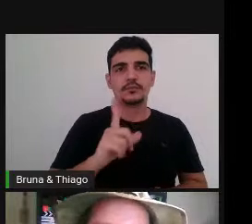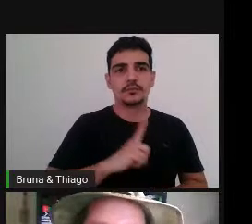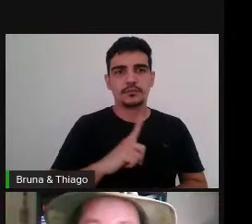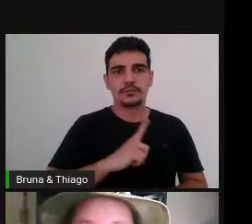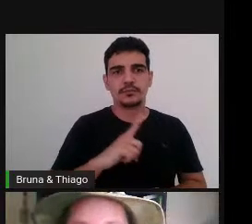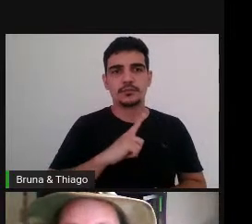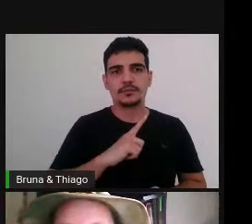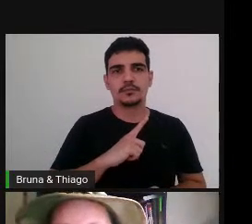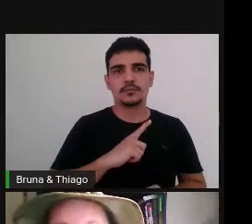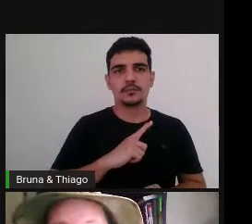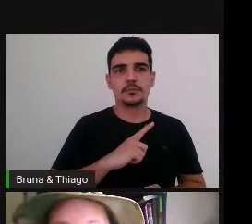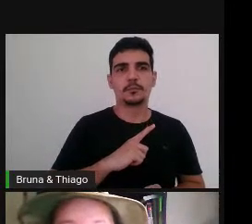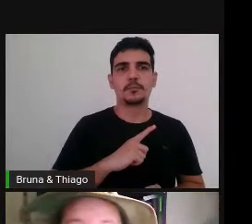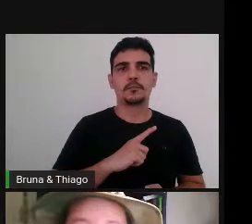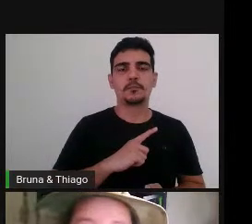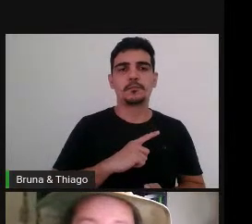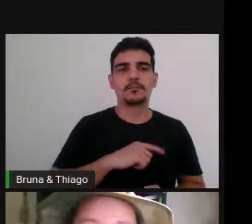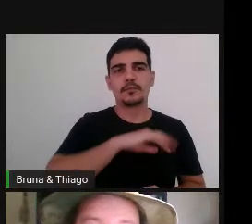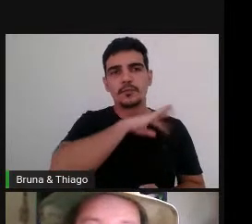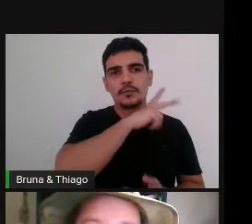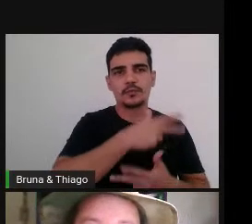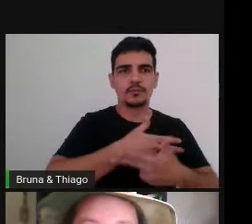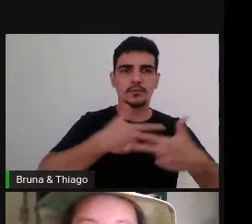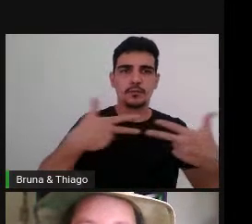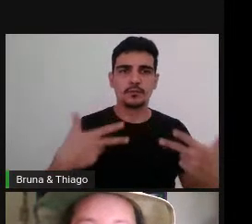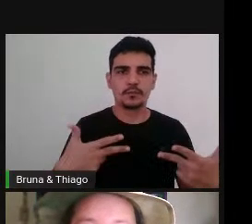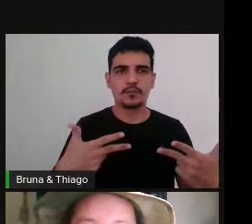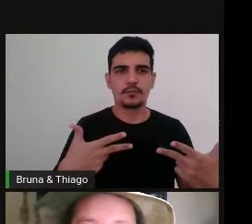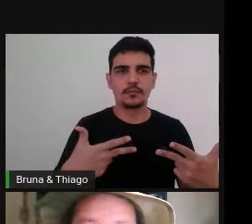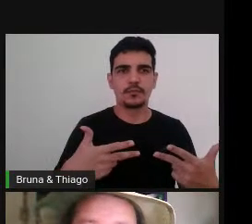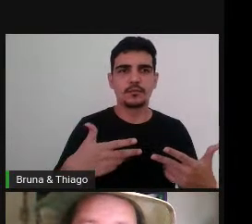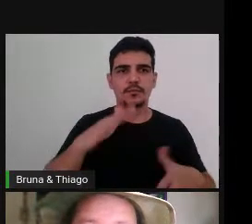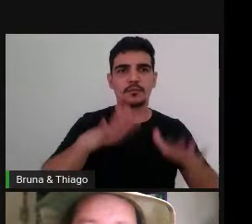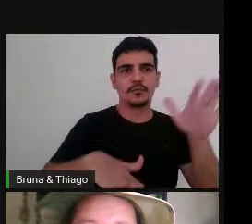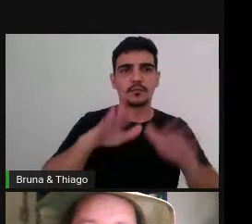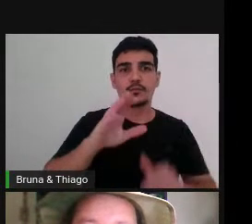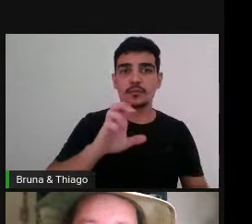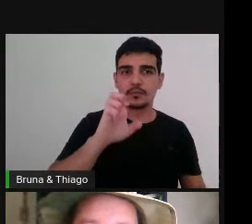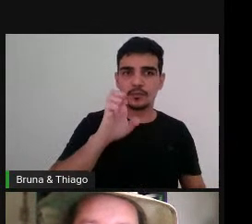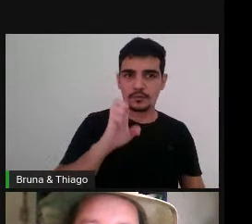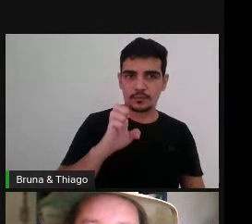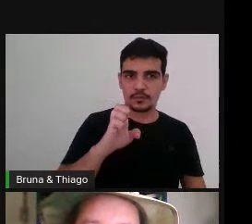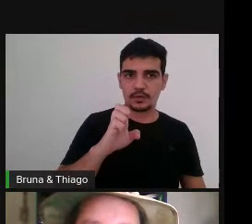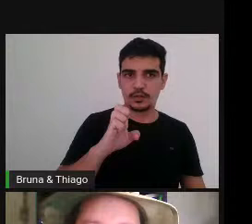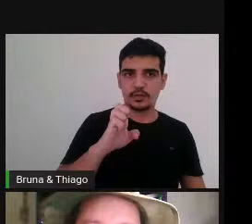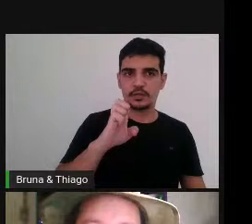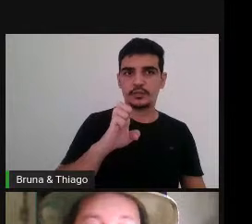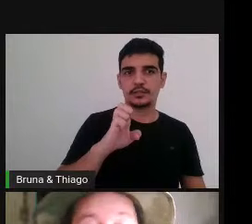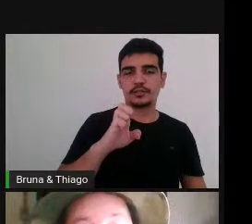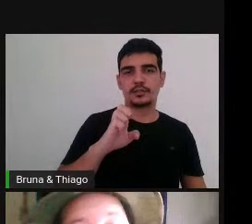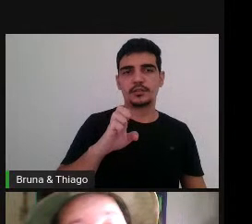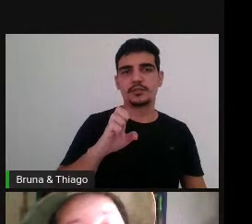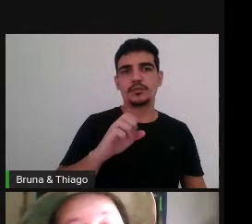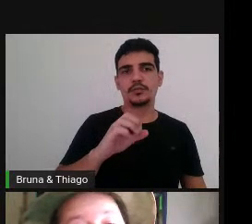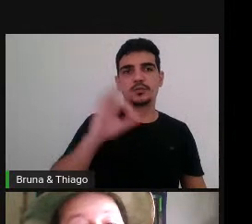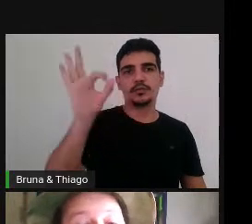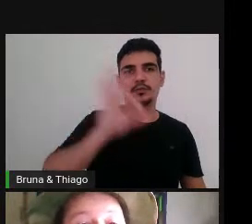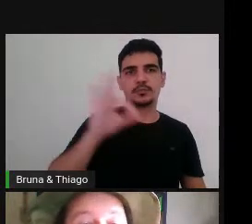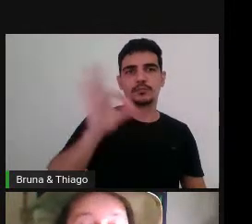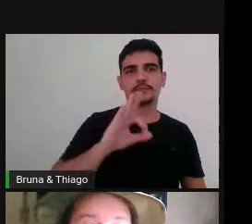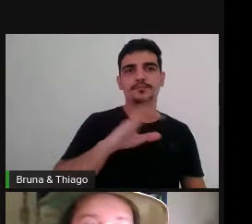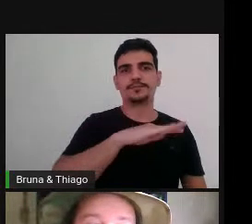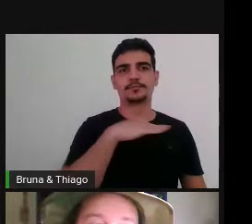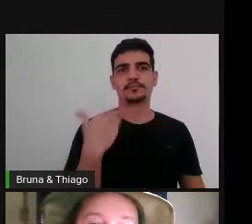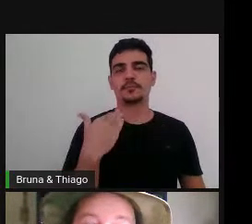esse bicho quando era pequeno, e ele causa uma média aí de 5 óbitos todos os anos no Brasil. É, né, uma quantidade